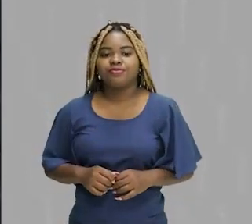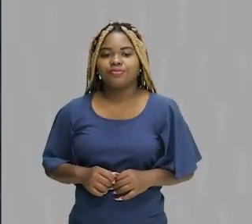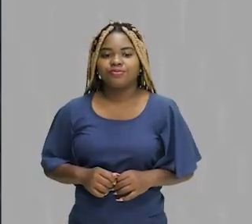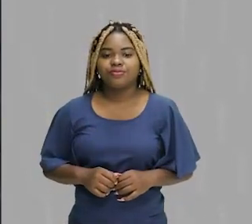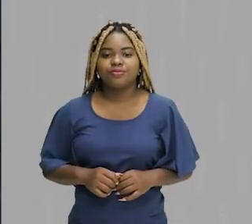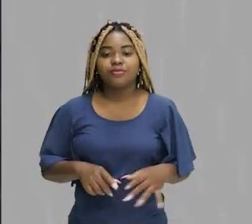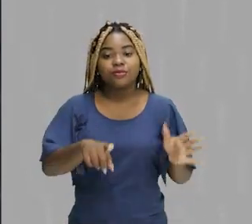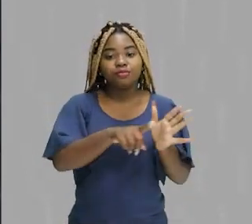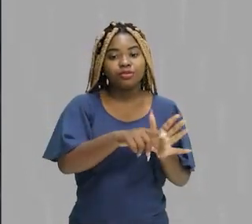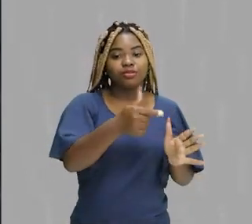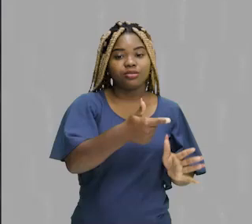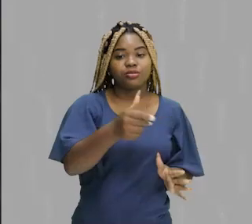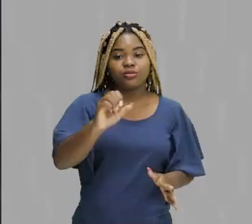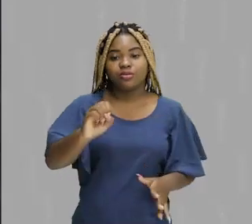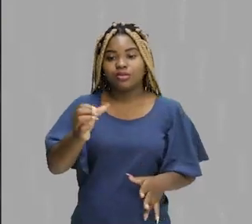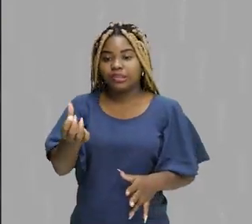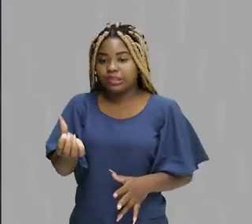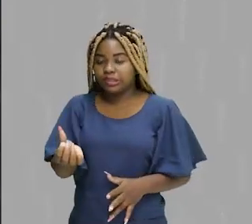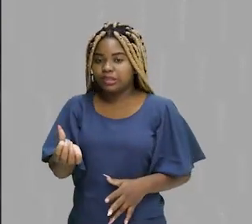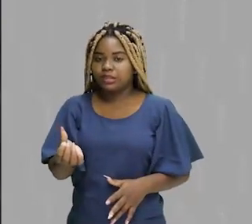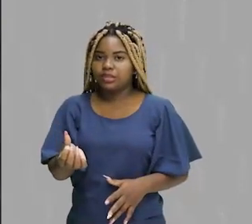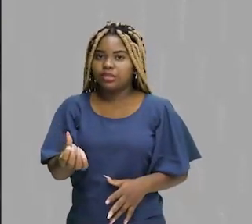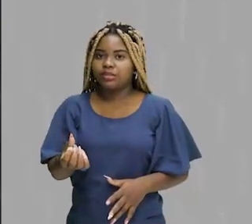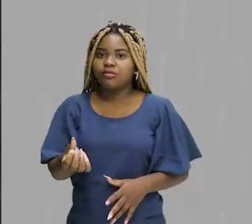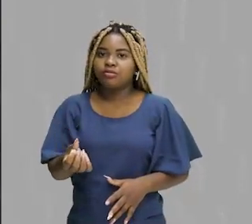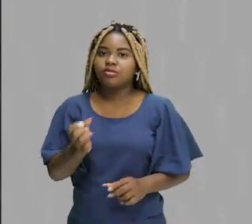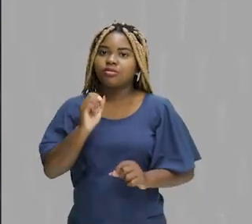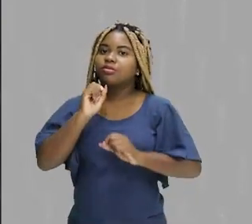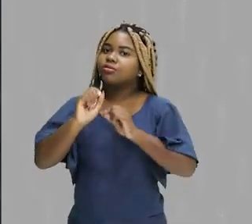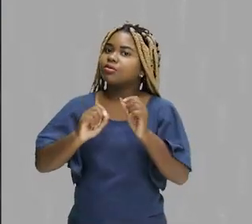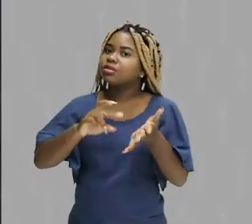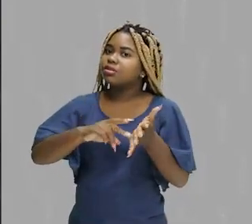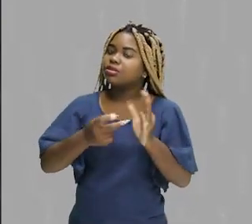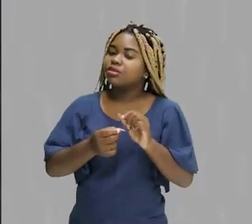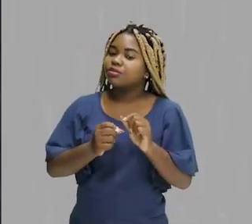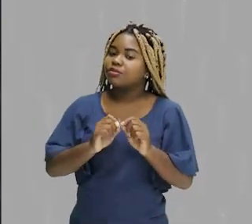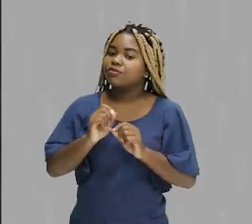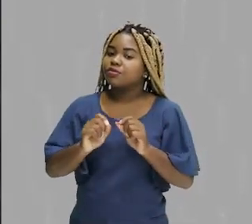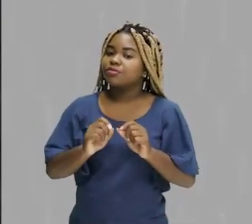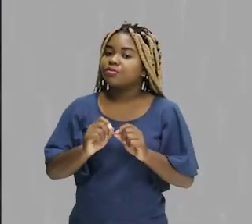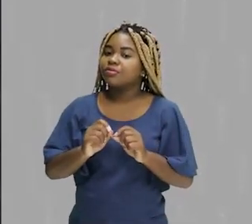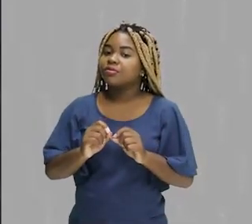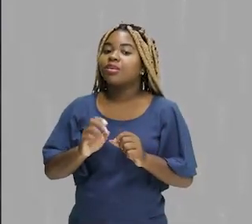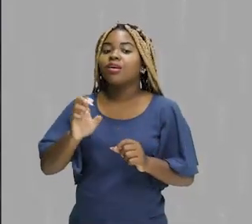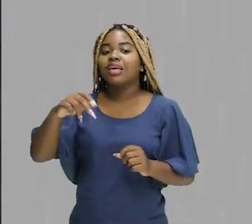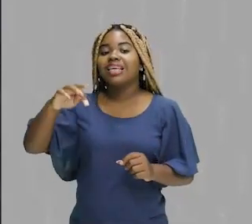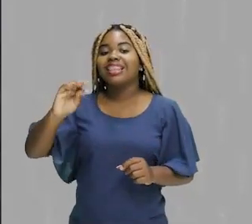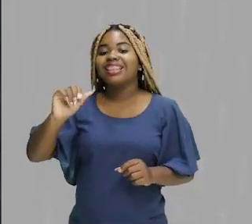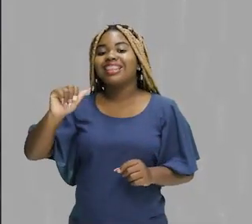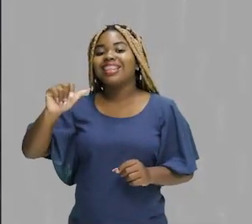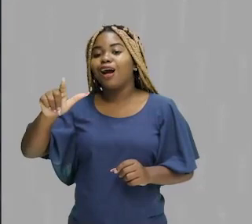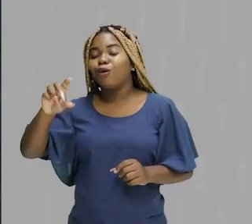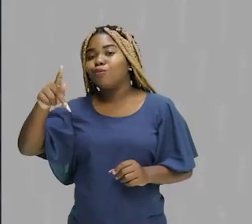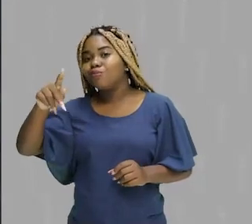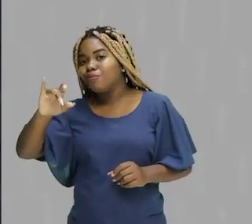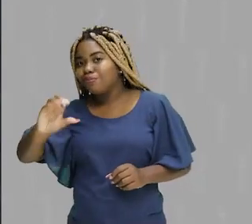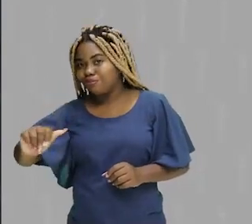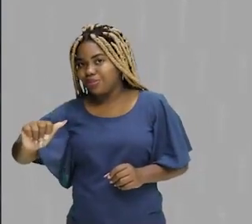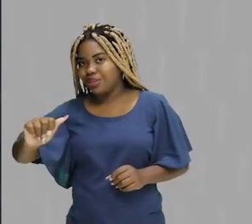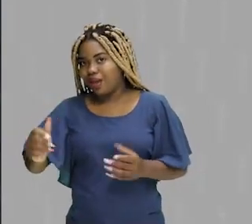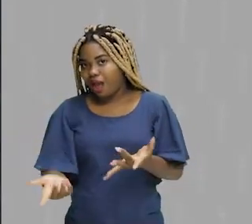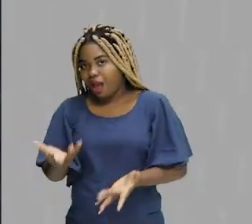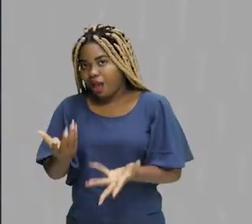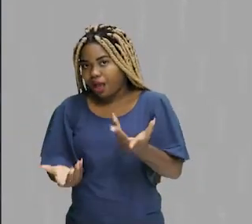menos 286, nós podemos dizer, podemos afirmar, que é o valor da entalpia de combustão, né,